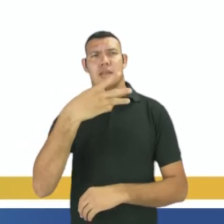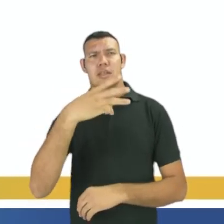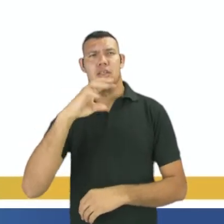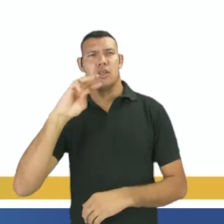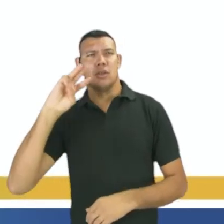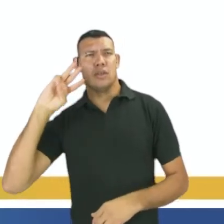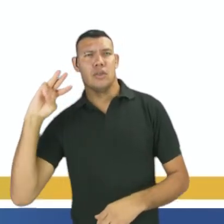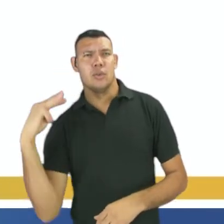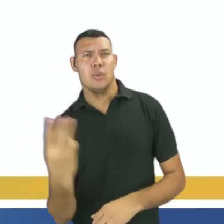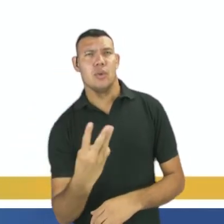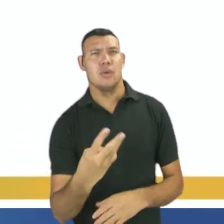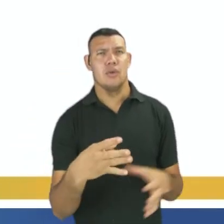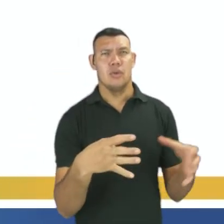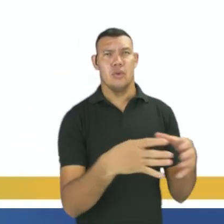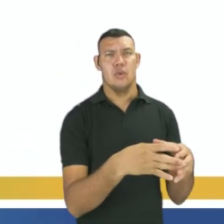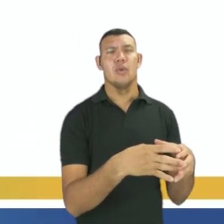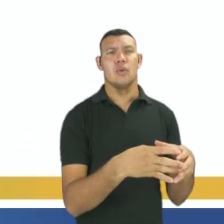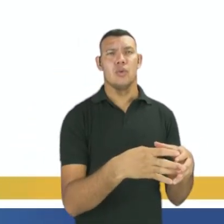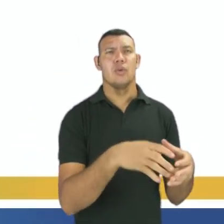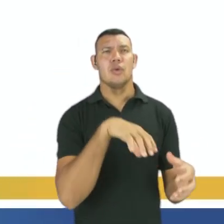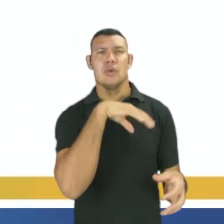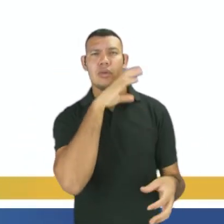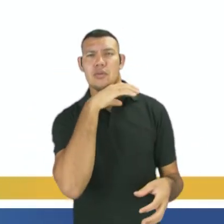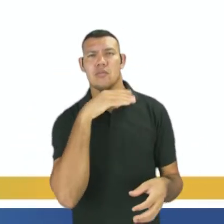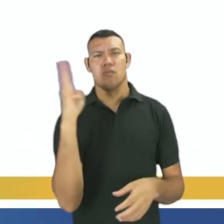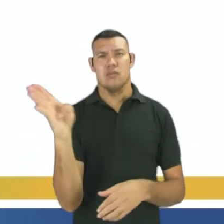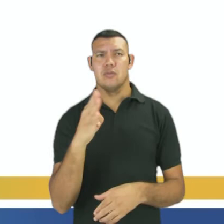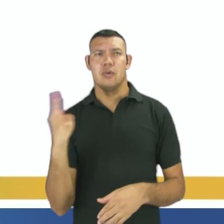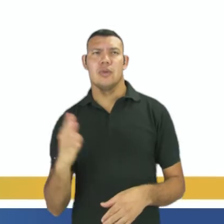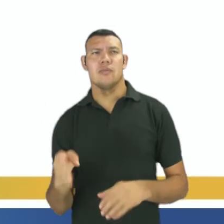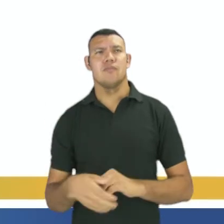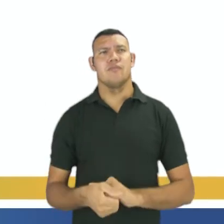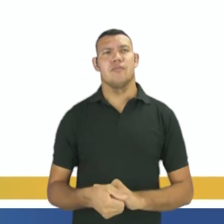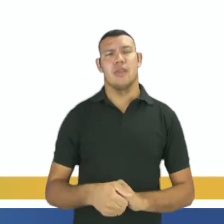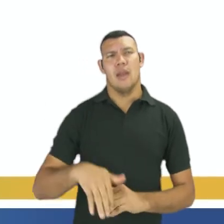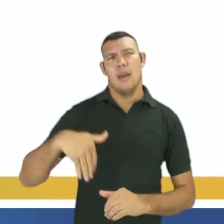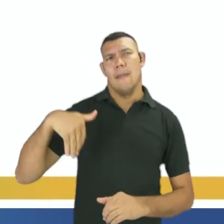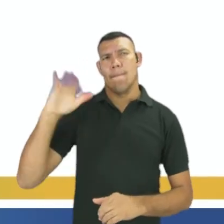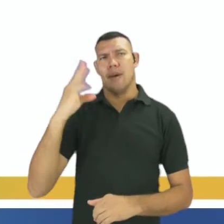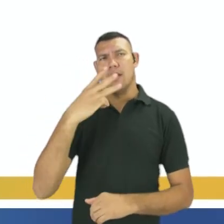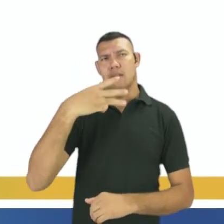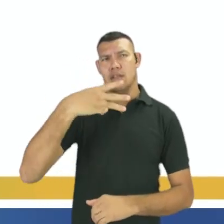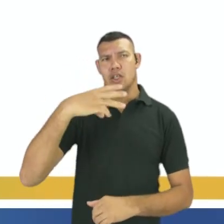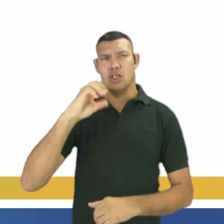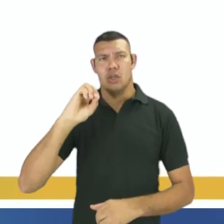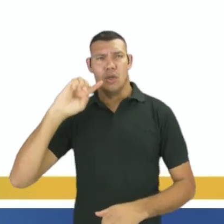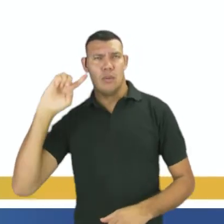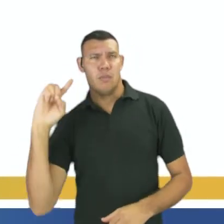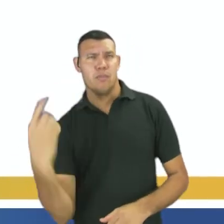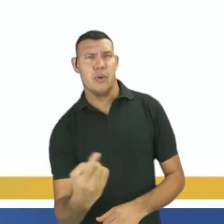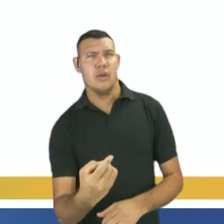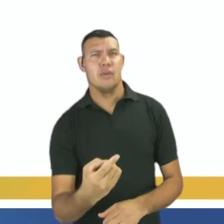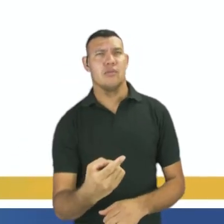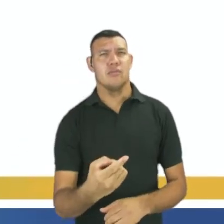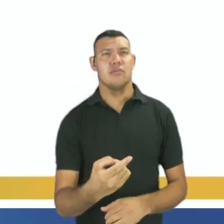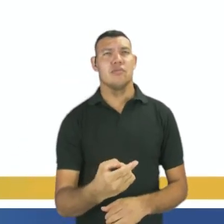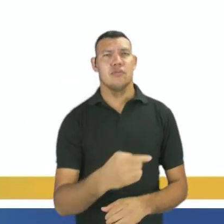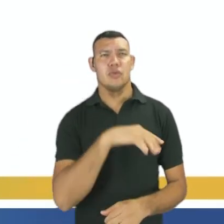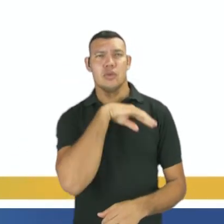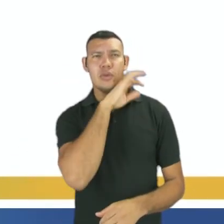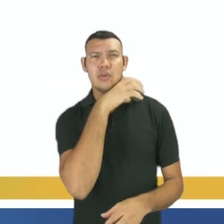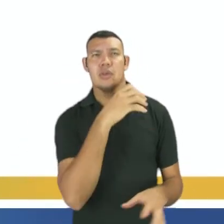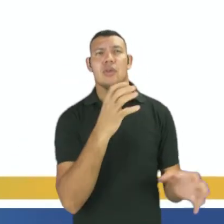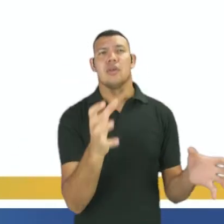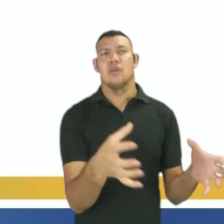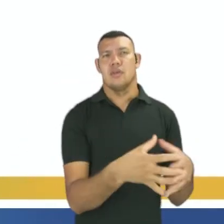30 mil espécies de plantas é mil cerca de 1.800 espécies de borboleta 427